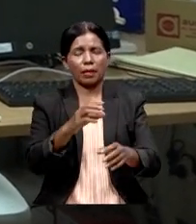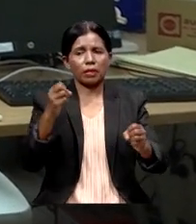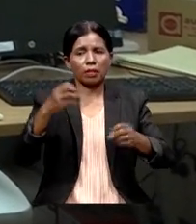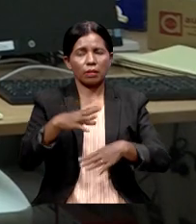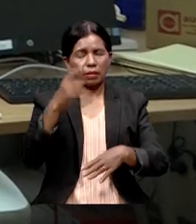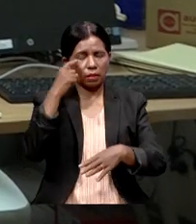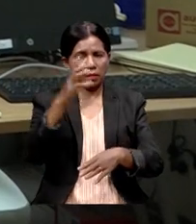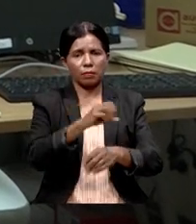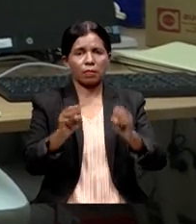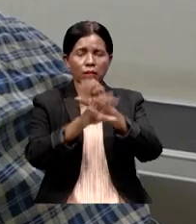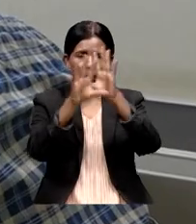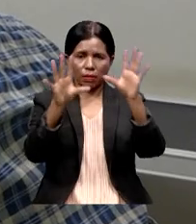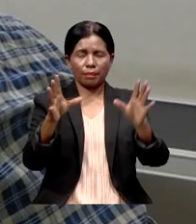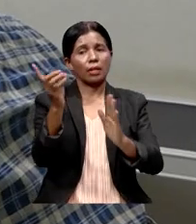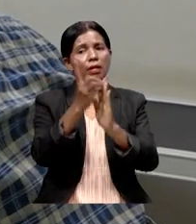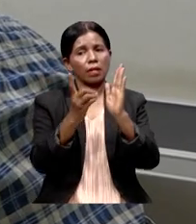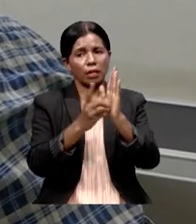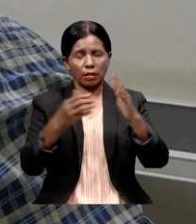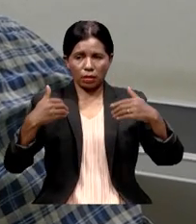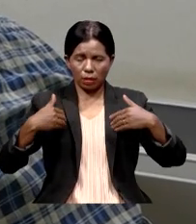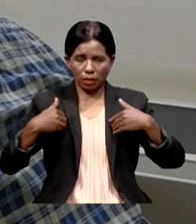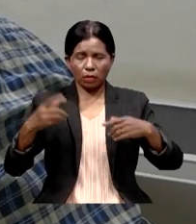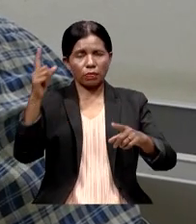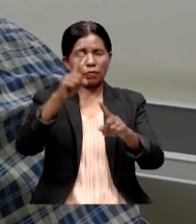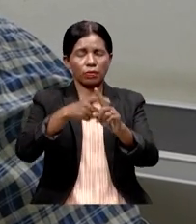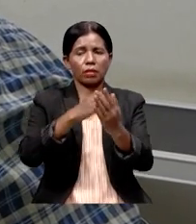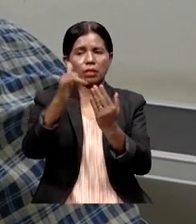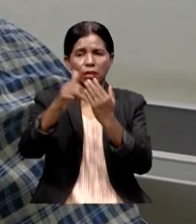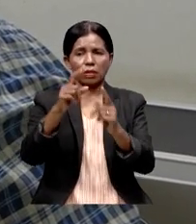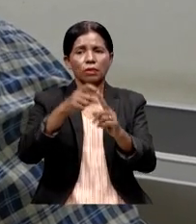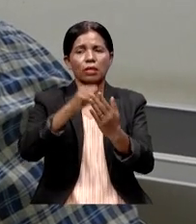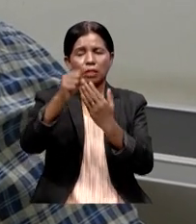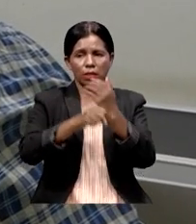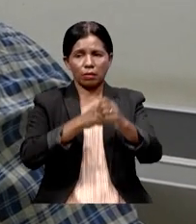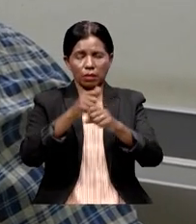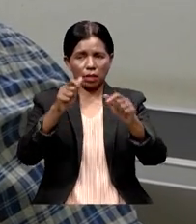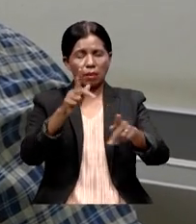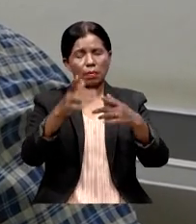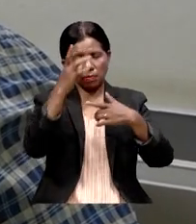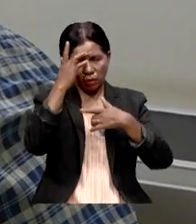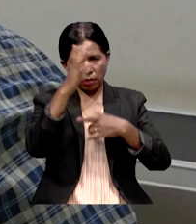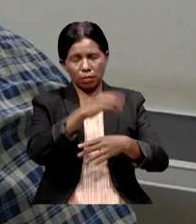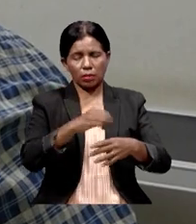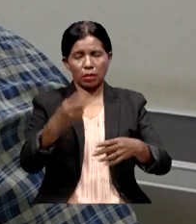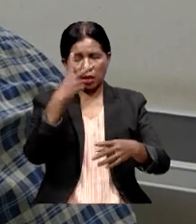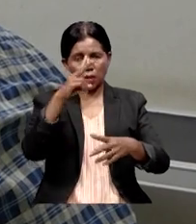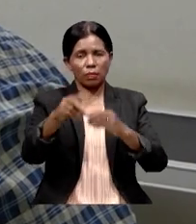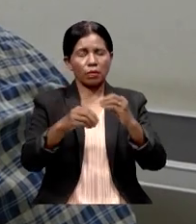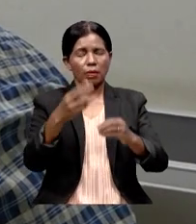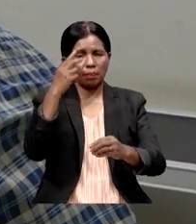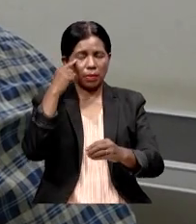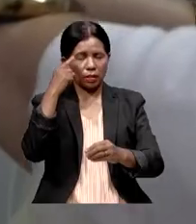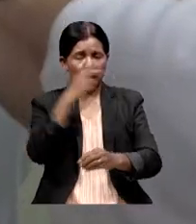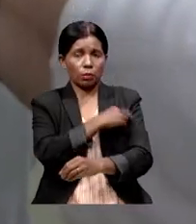babuat nebe na roman liu. Tuir dados nebe ia usi fulan janeiro to fulan setembro tinang ne, paciente nebe halo tratamento kona ba matam ia centro